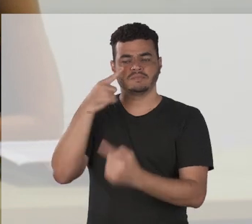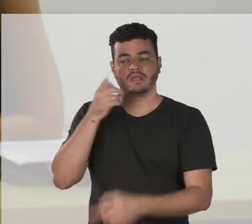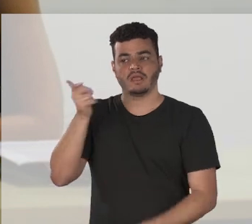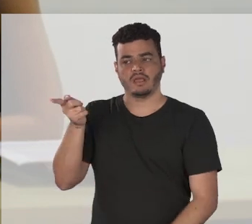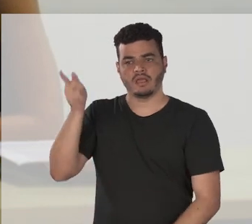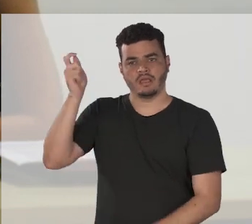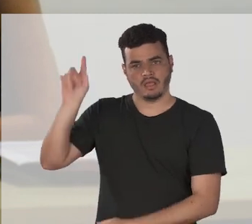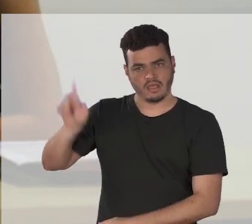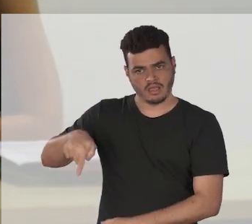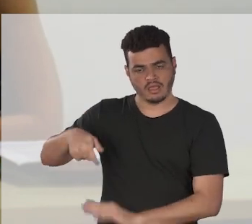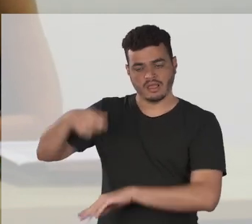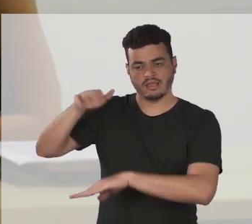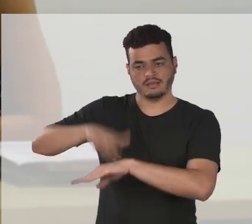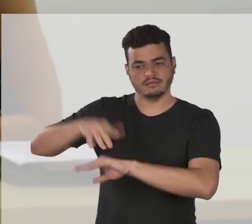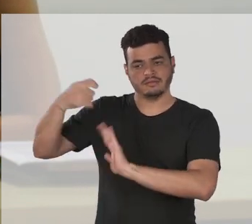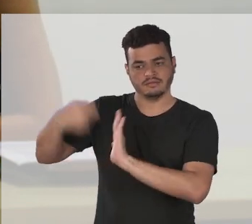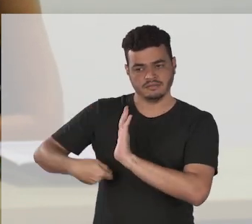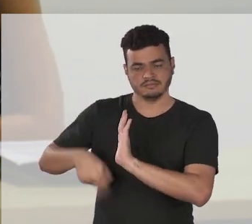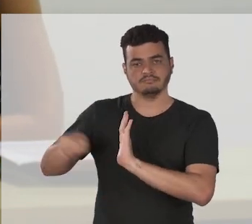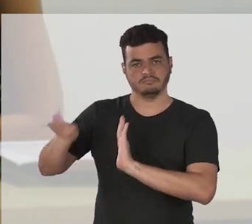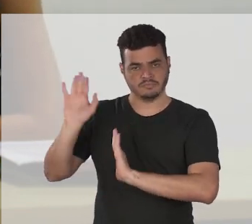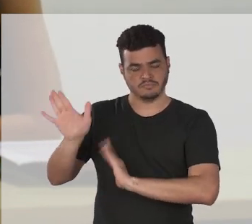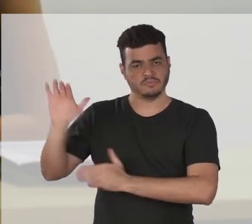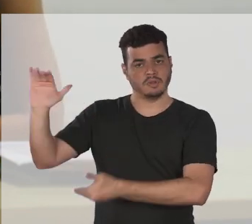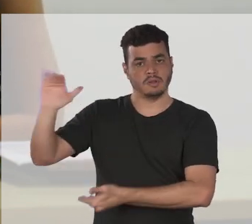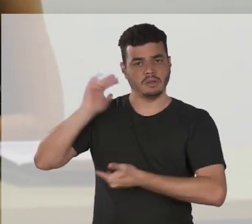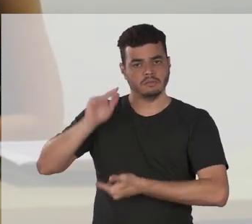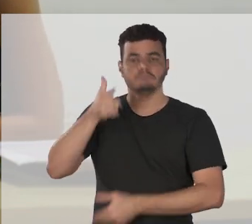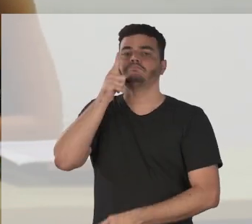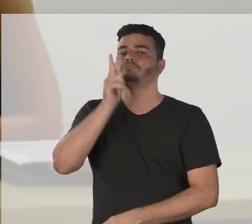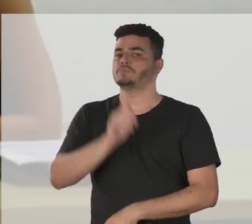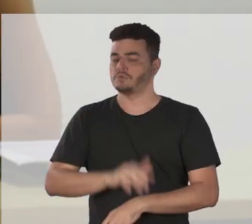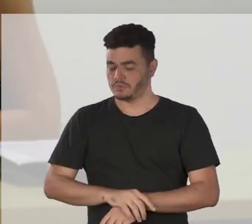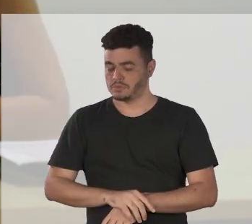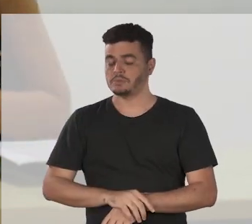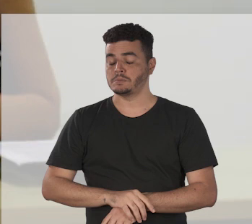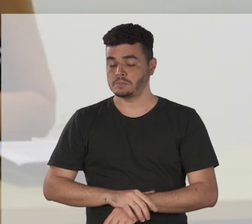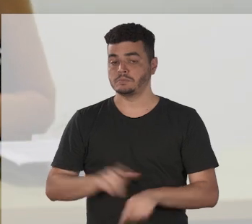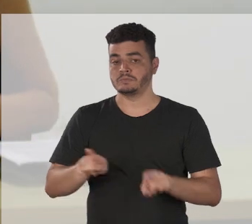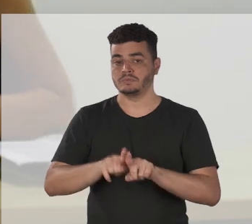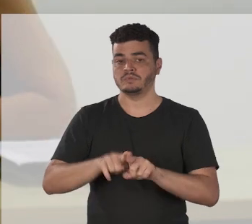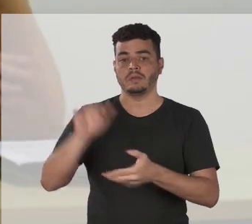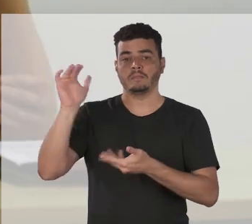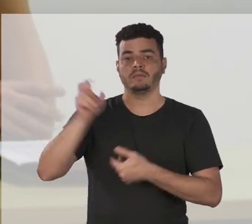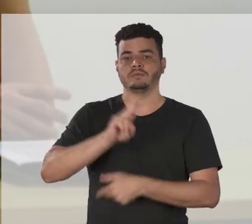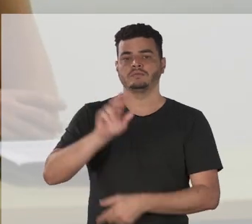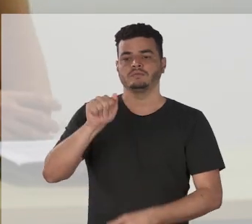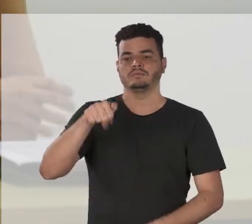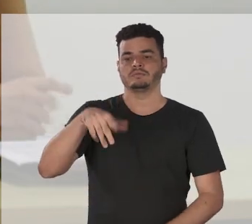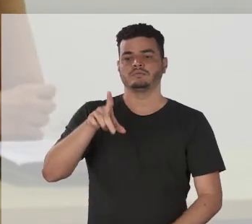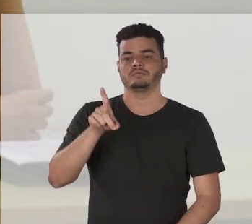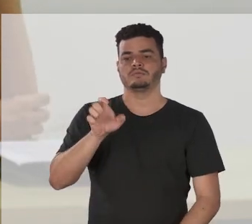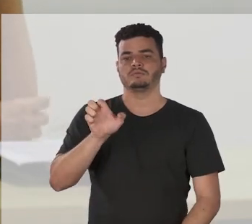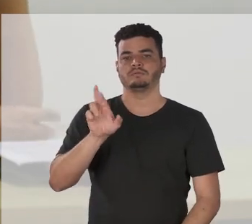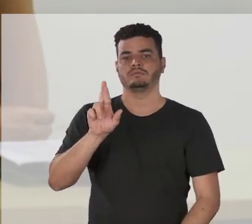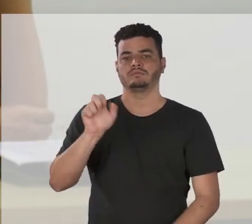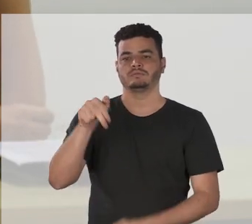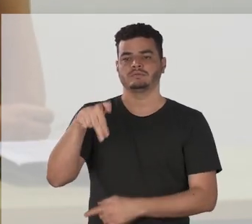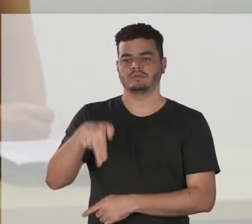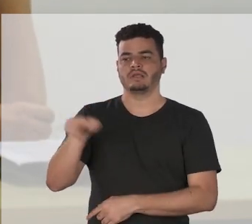escritora, esta ganhou muitos prêmios, inclusive o Anderson, e é uma crítica